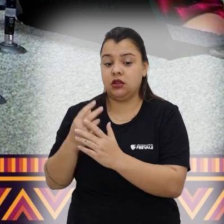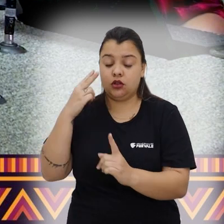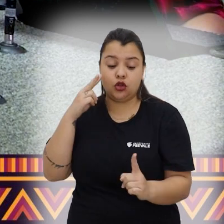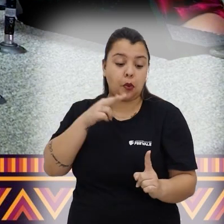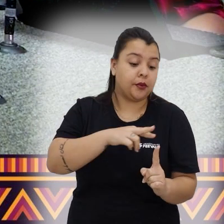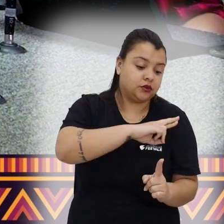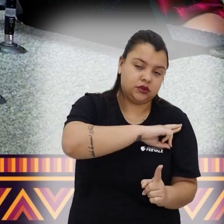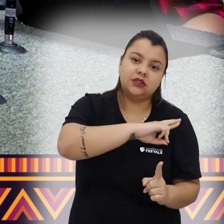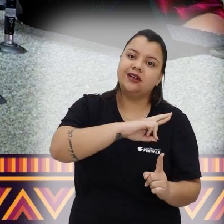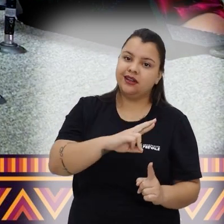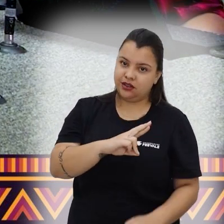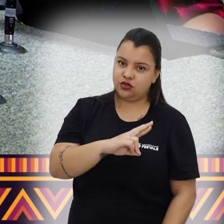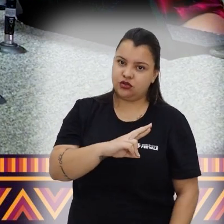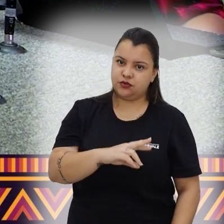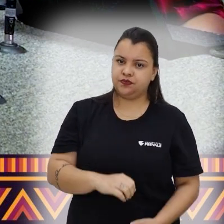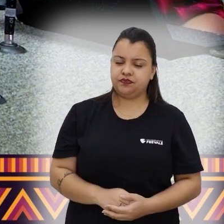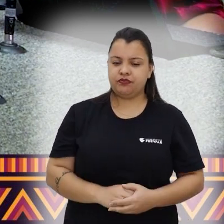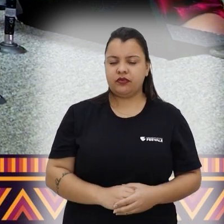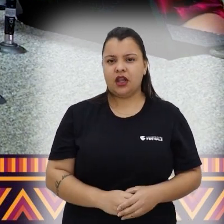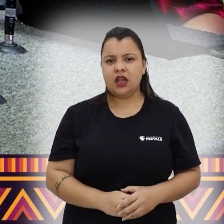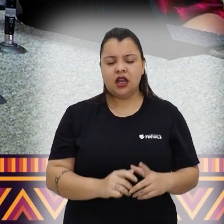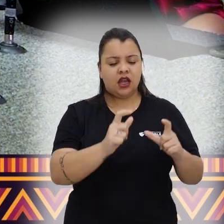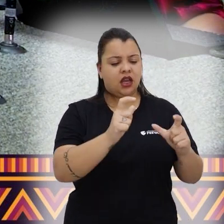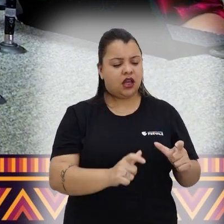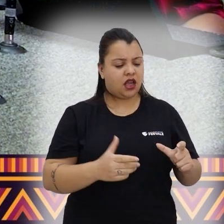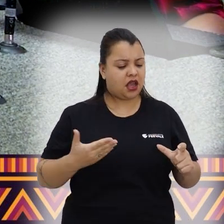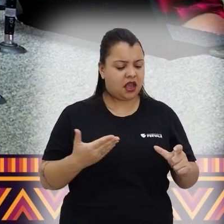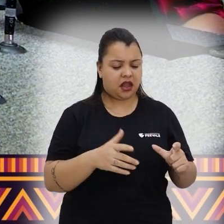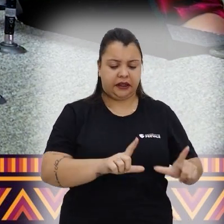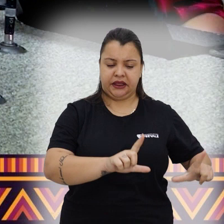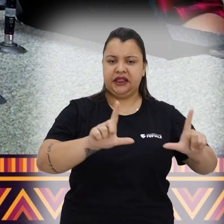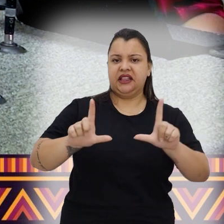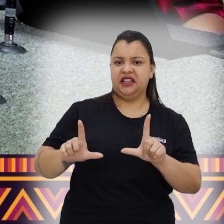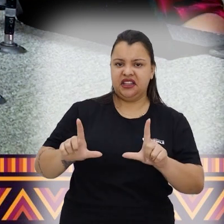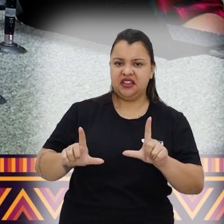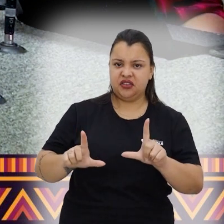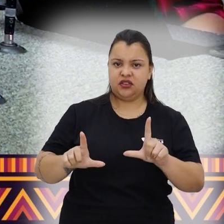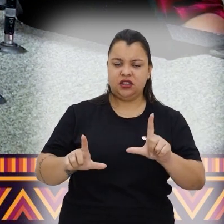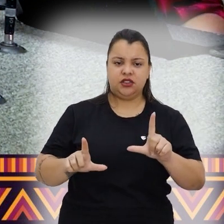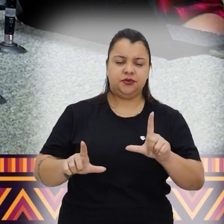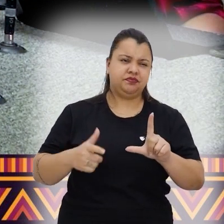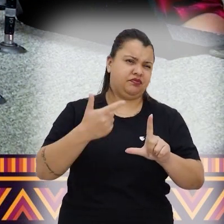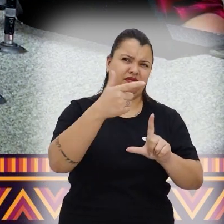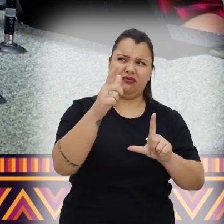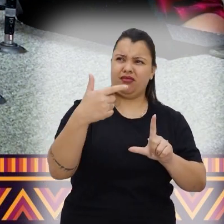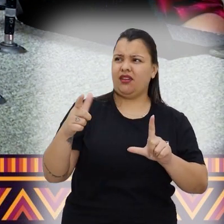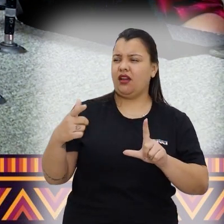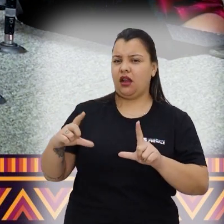gente é demonizado no espaço midiático, como na TV, né? Tanto que